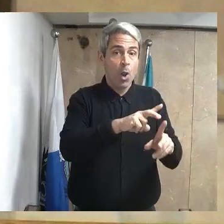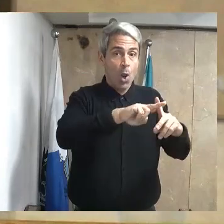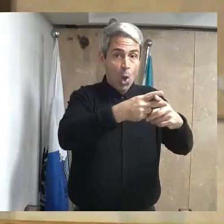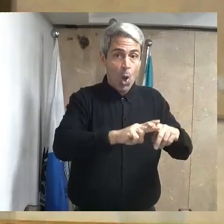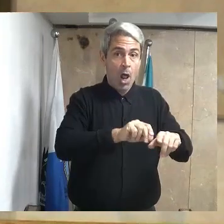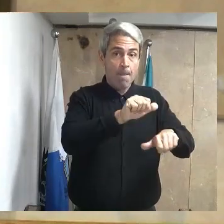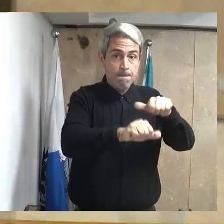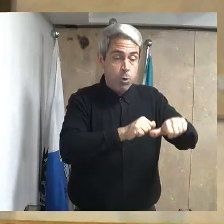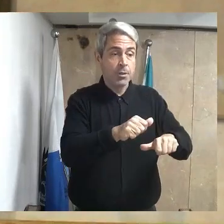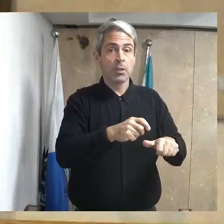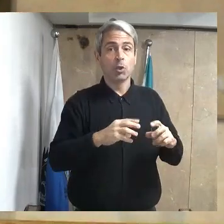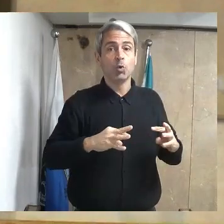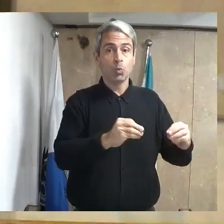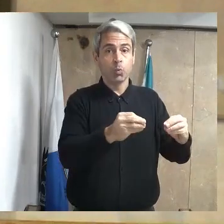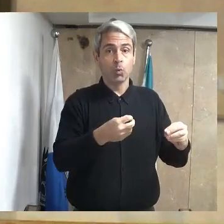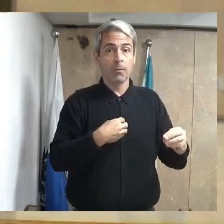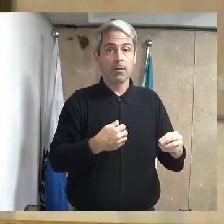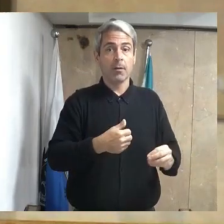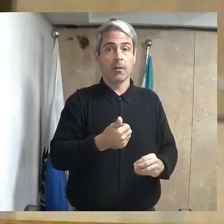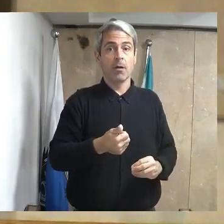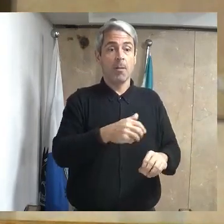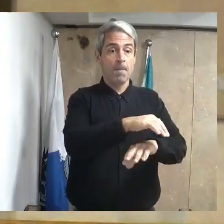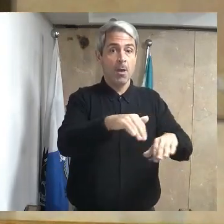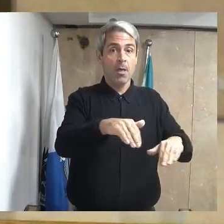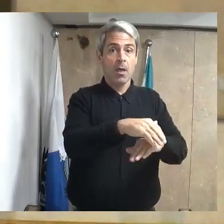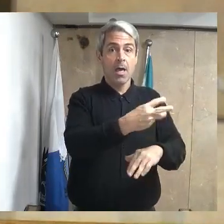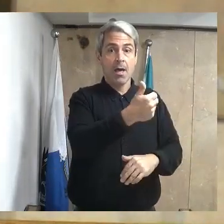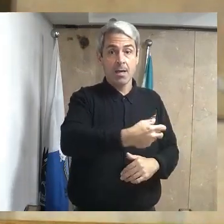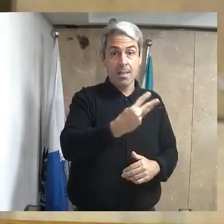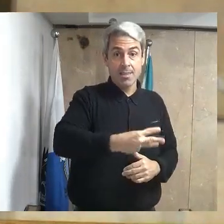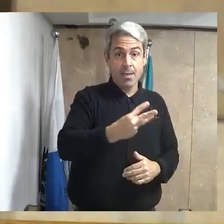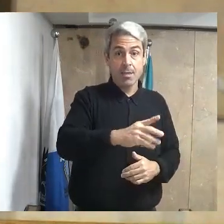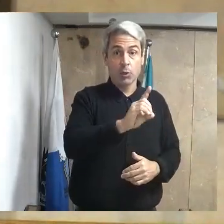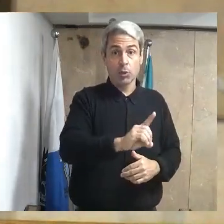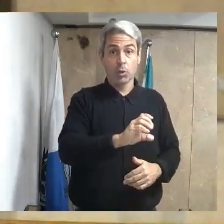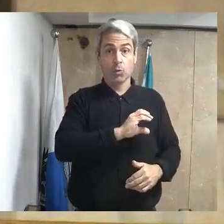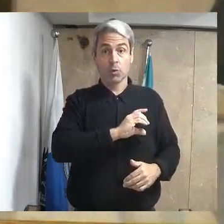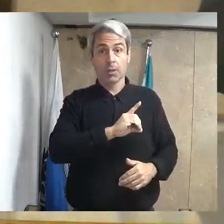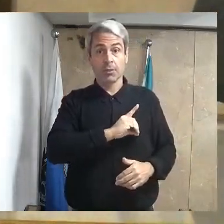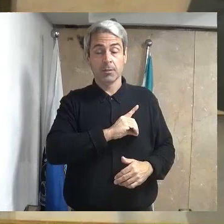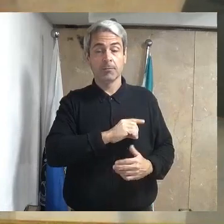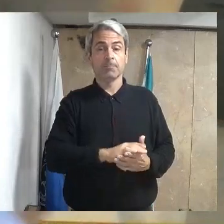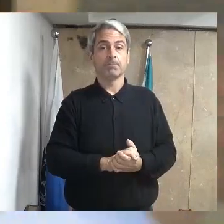confluência das ruas 5, 6 e 10, bairro Nova Campina, terceiro distrito deste município.